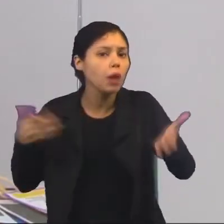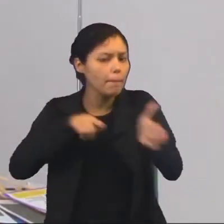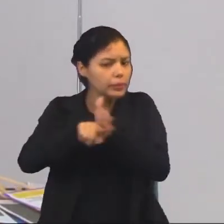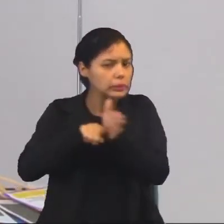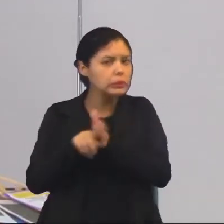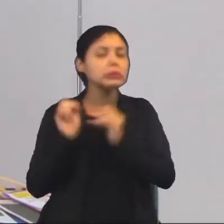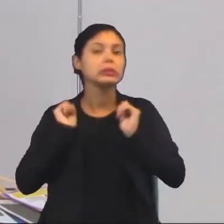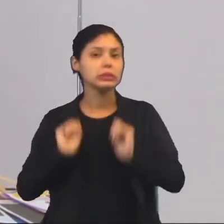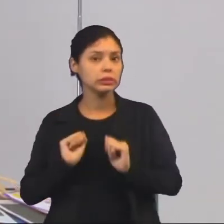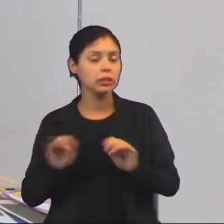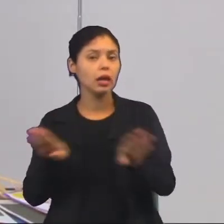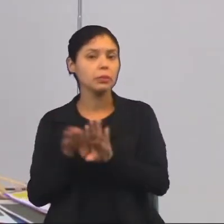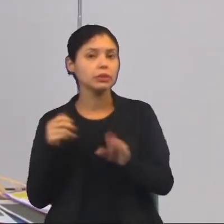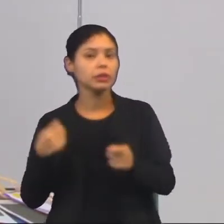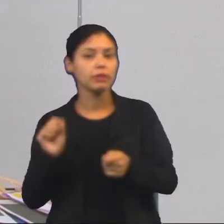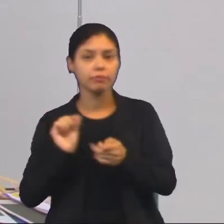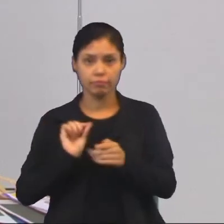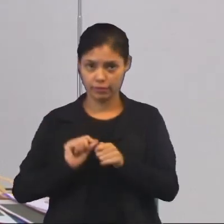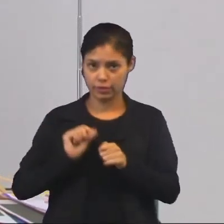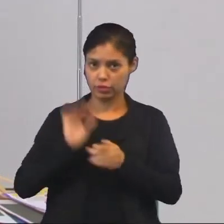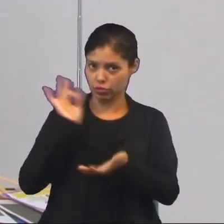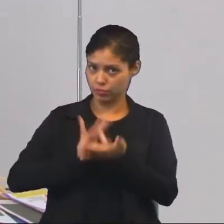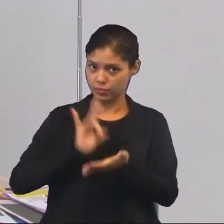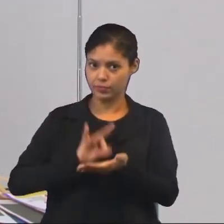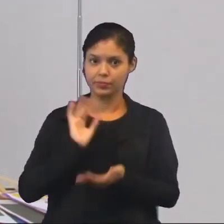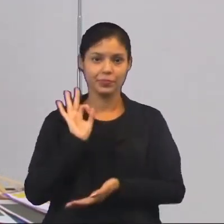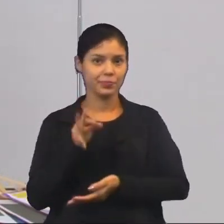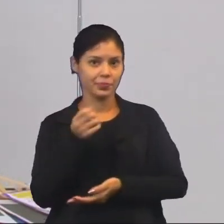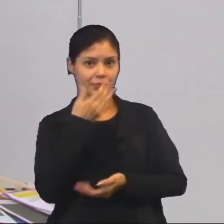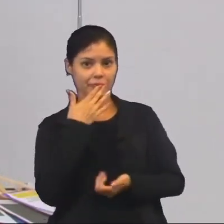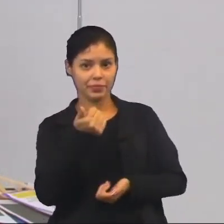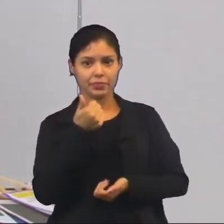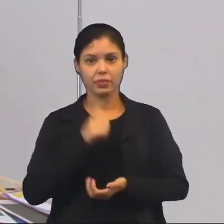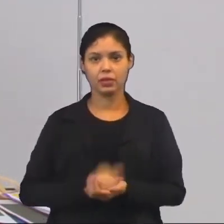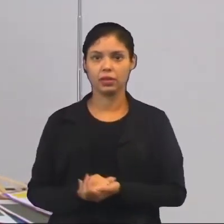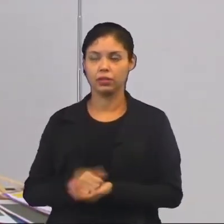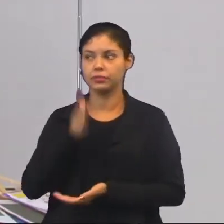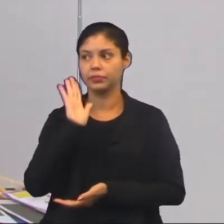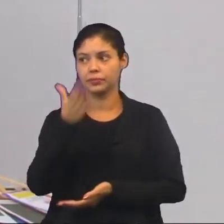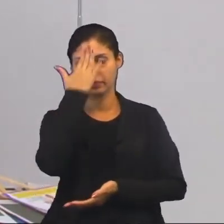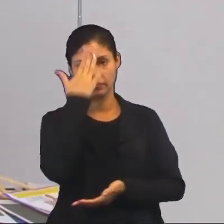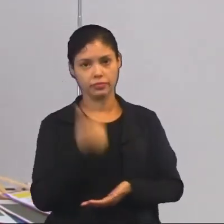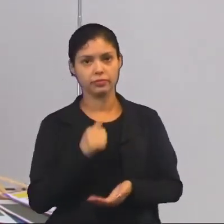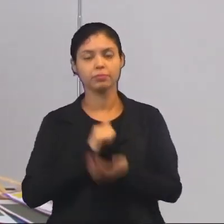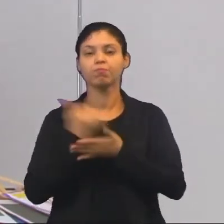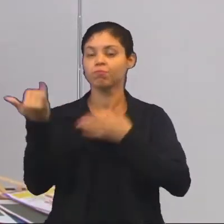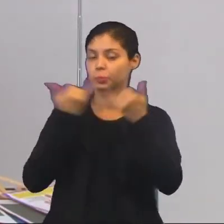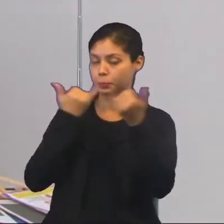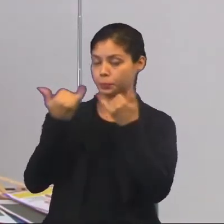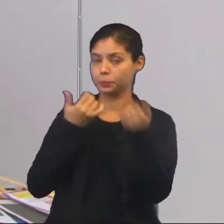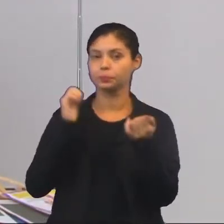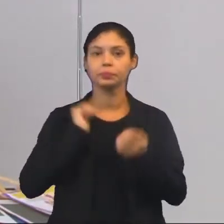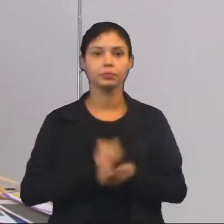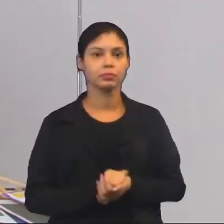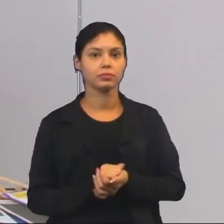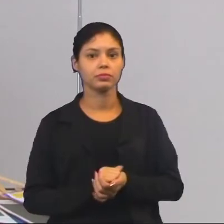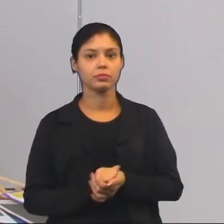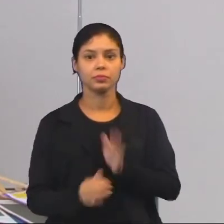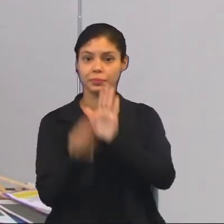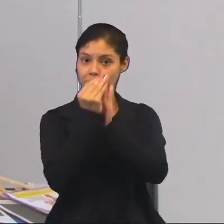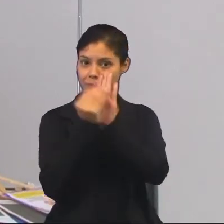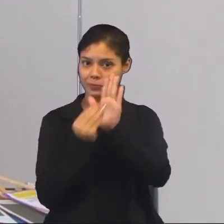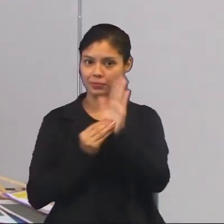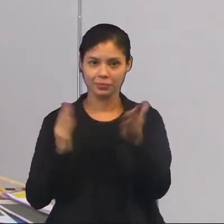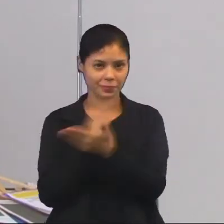pesquisa que realmente foi realizada, certo? Muito bem, então nós já sabemos que a notícia ela é composta